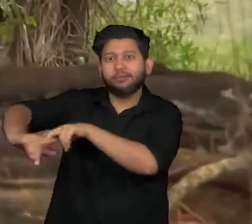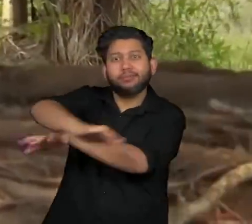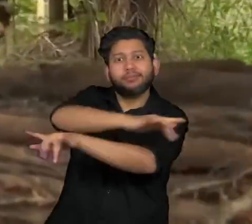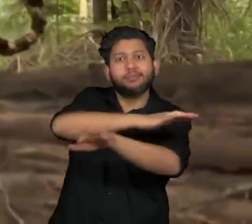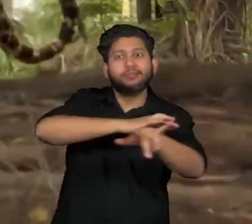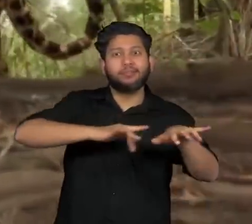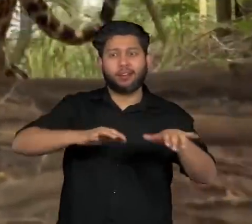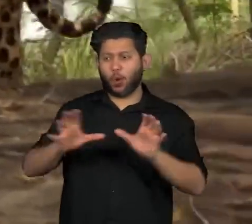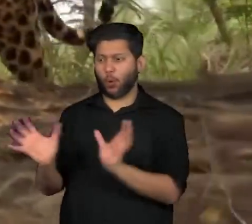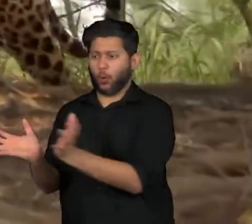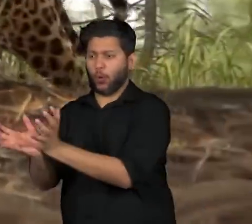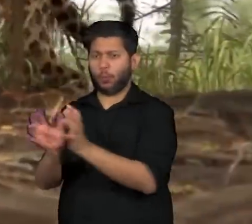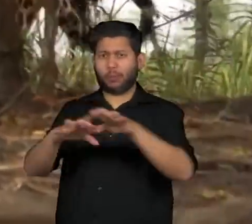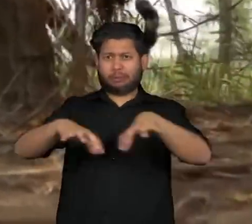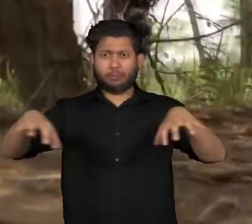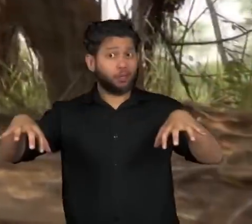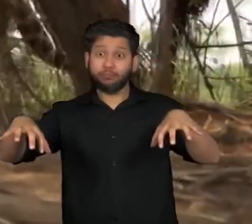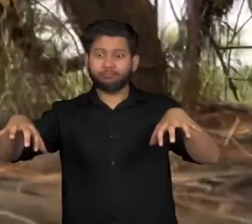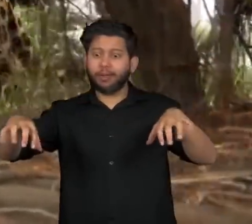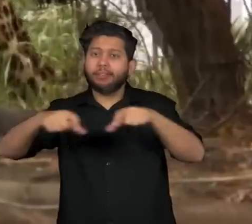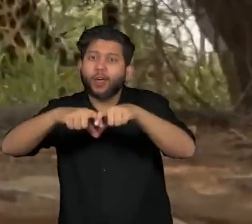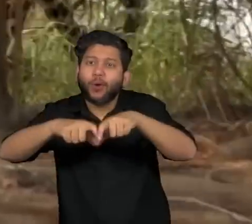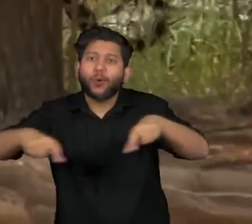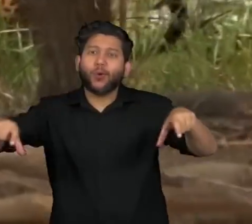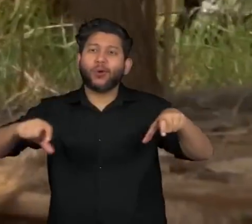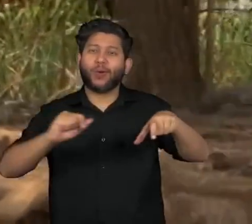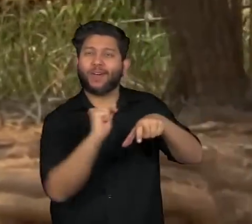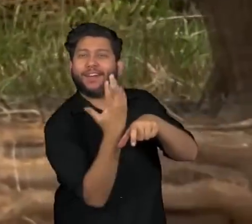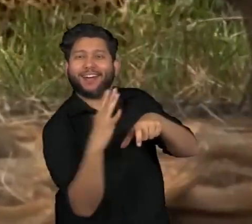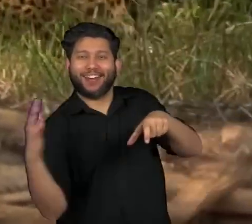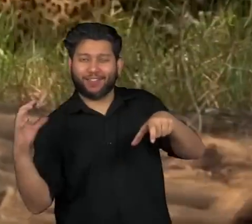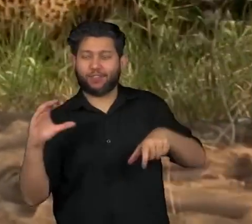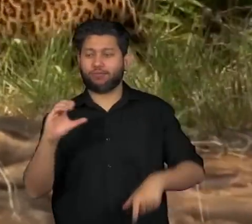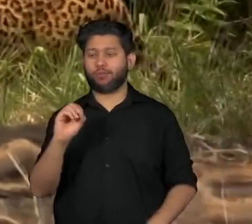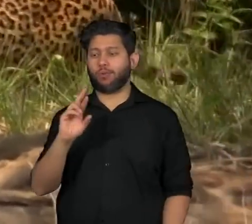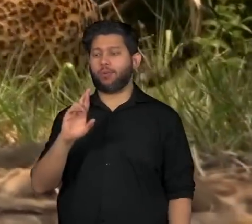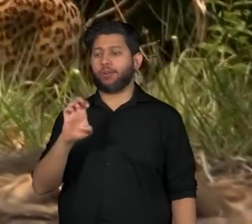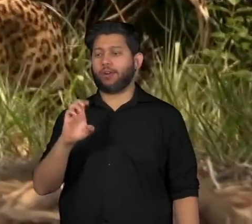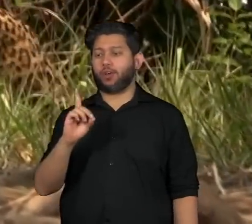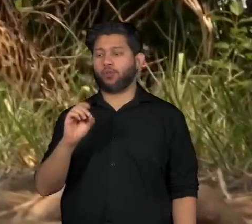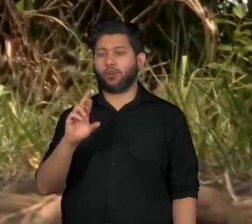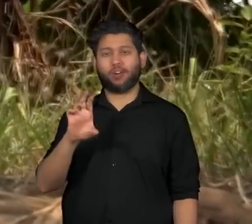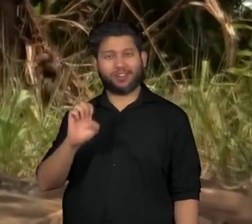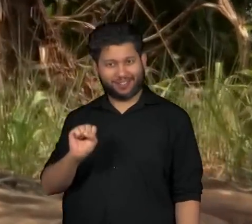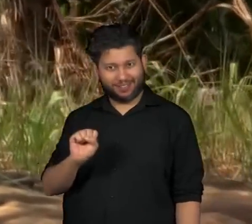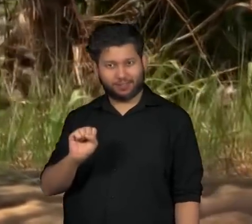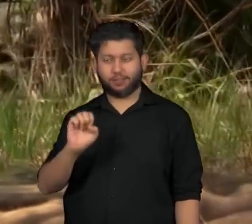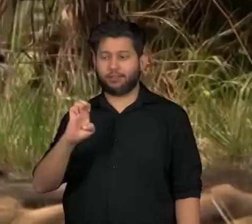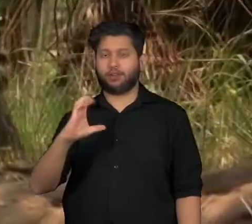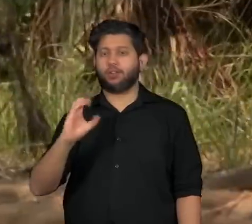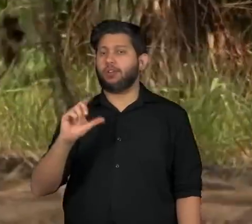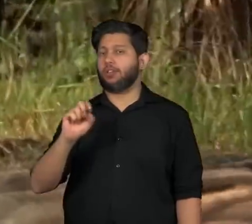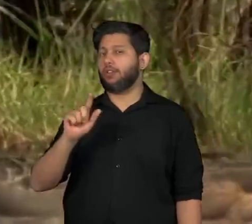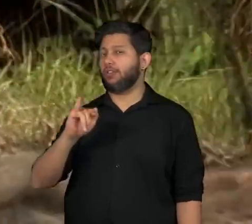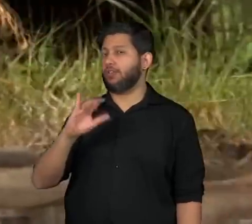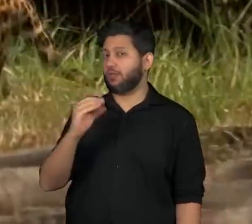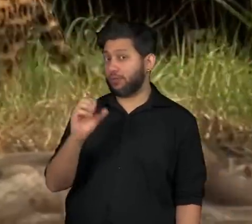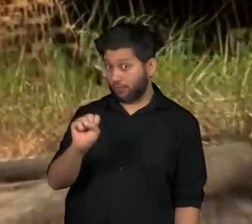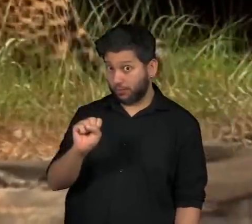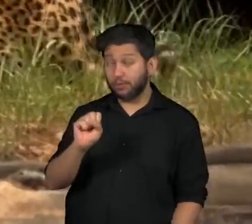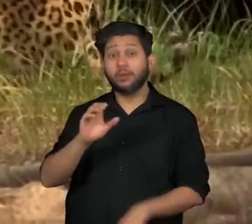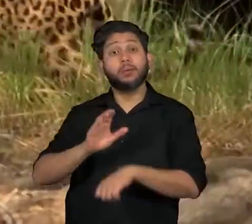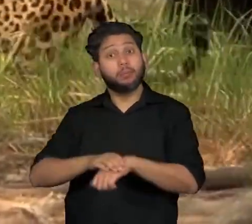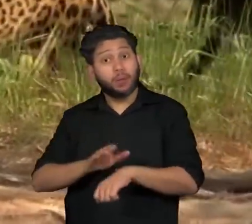antes isoladas. O projeto Corredores Ecológicos do Ministério do Meio Ambiente é administrado pelo